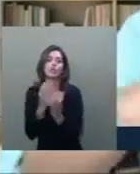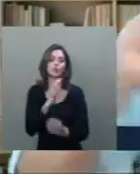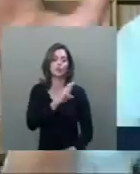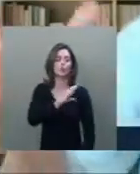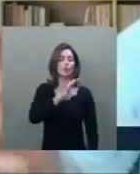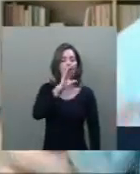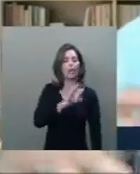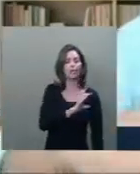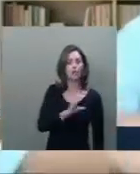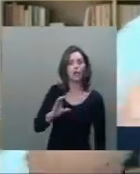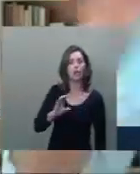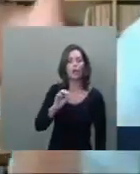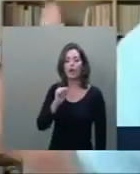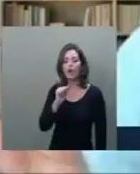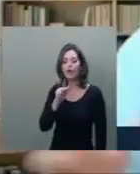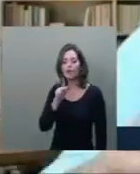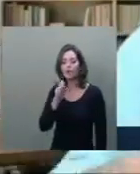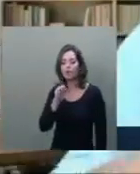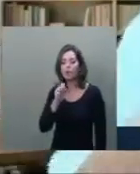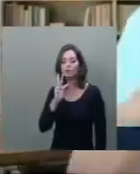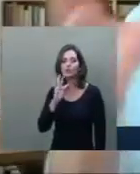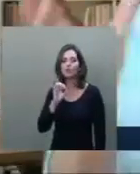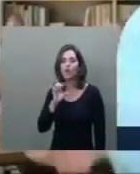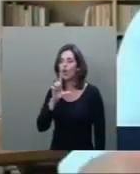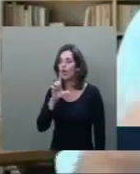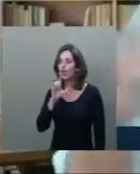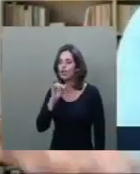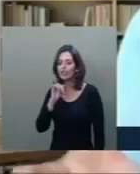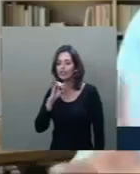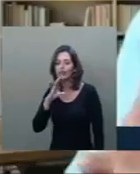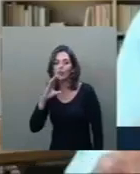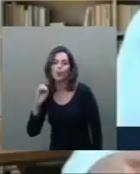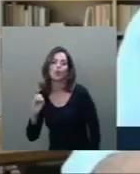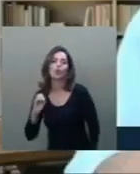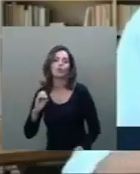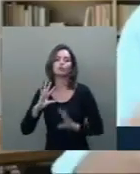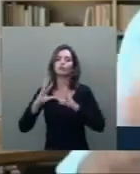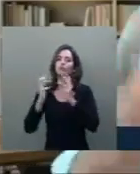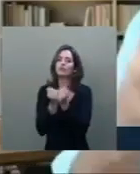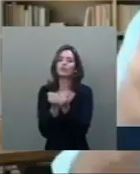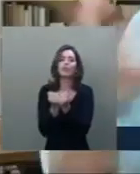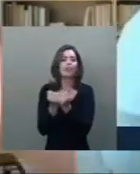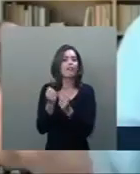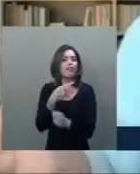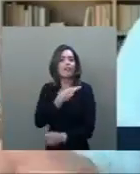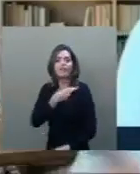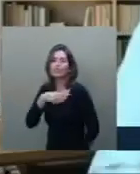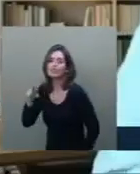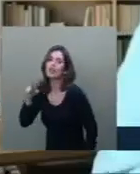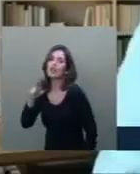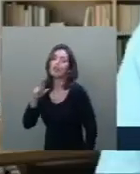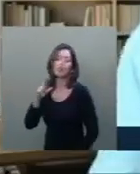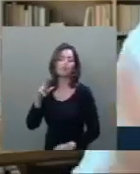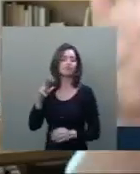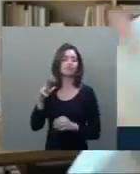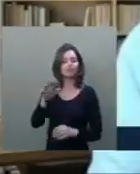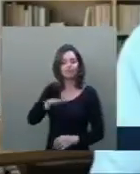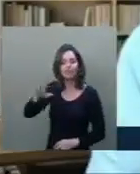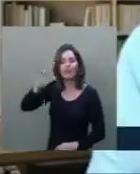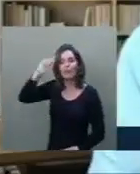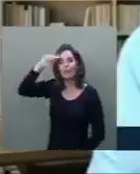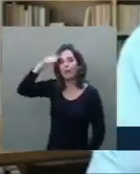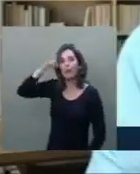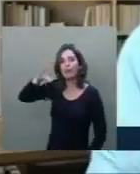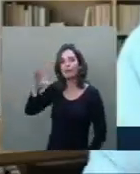tem que ter religiões de matriz africana, todas elas existem. O nosso país é assim. Dois, Alci, obrigado